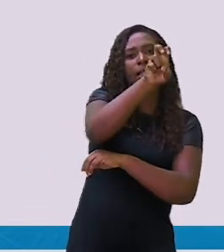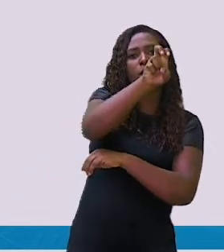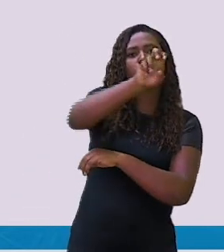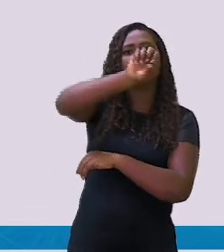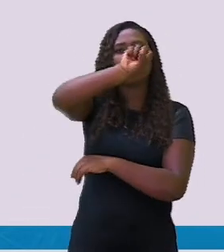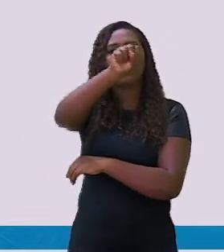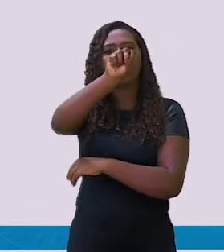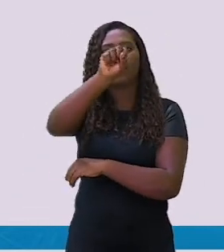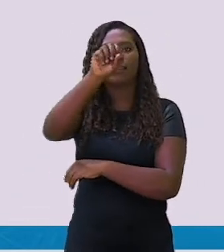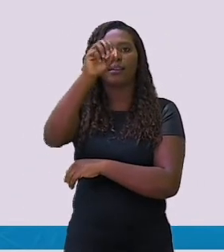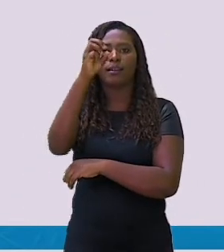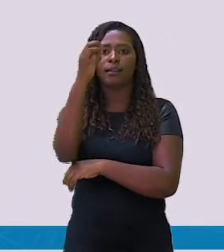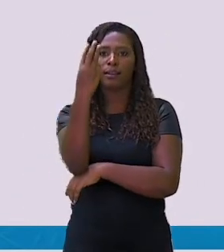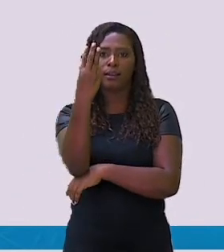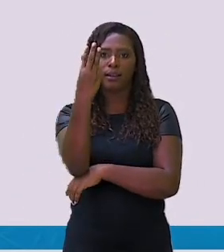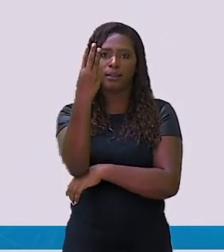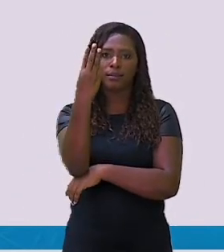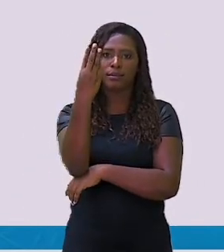583